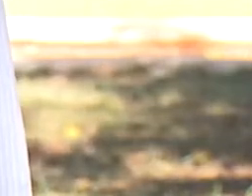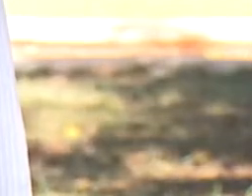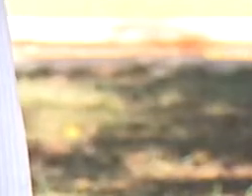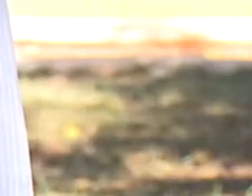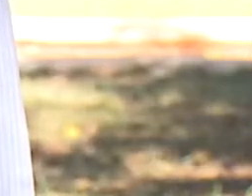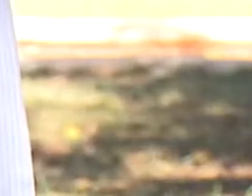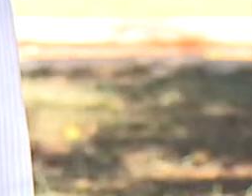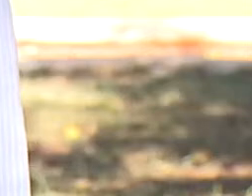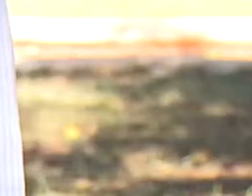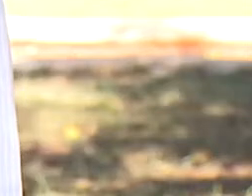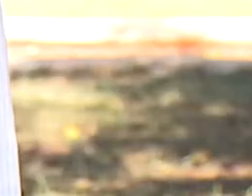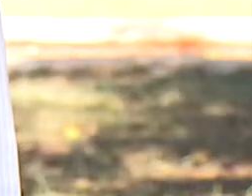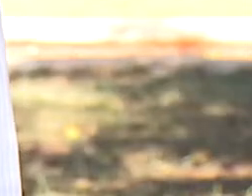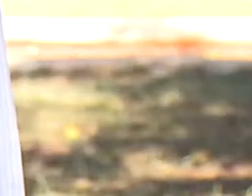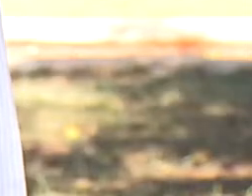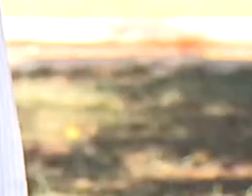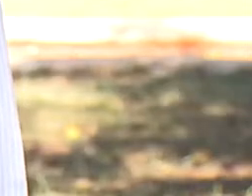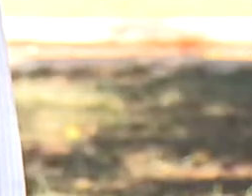abertas.